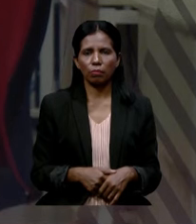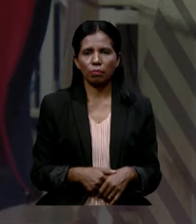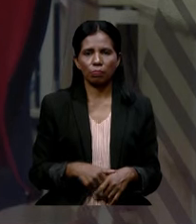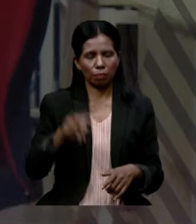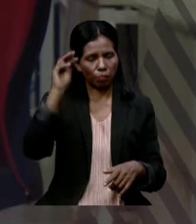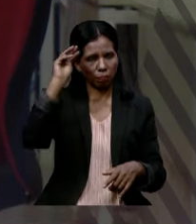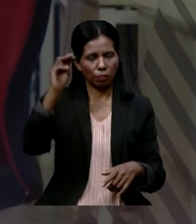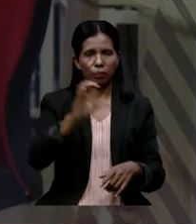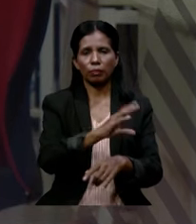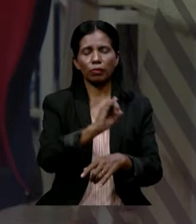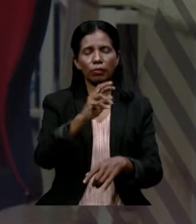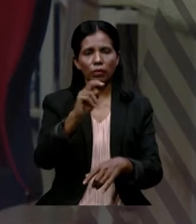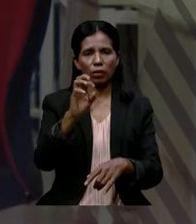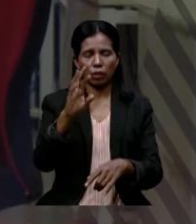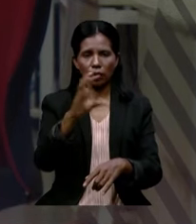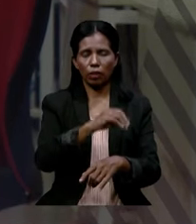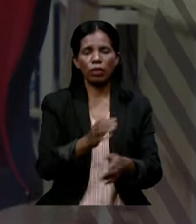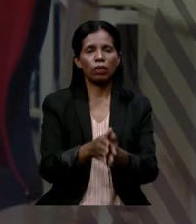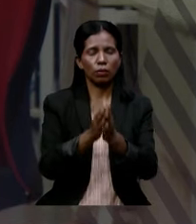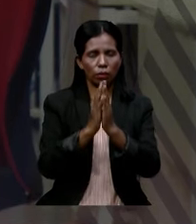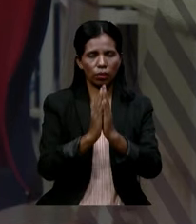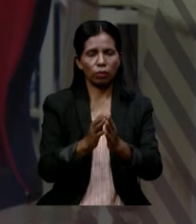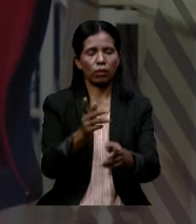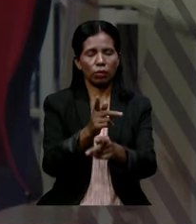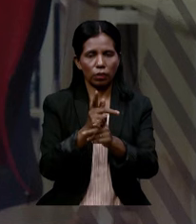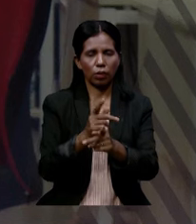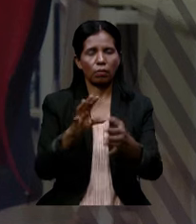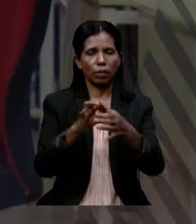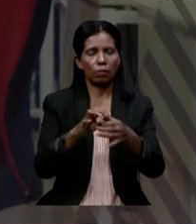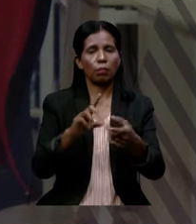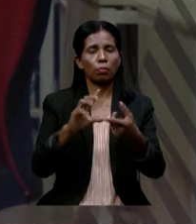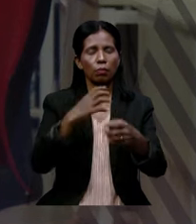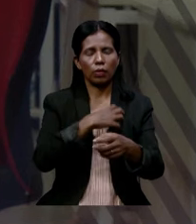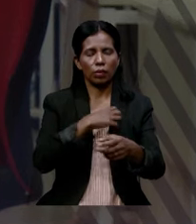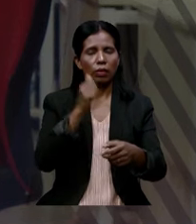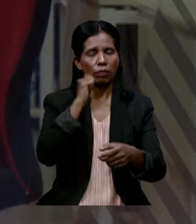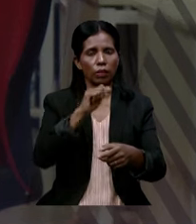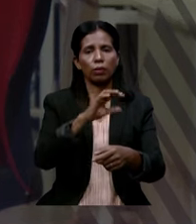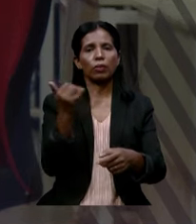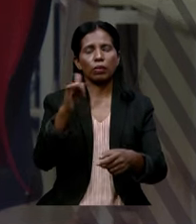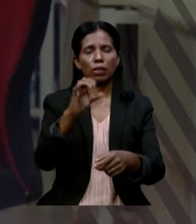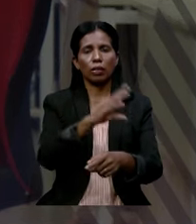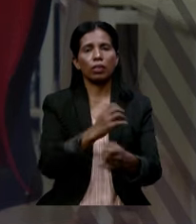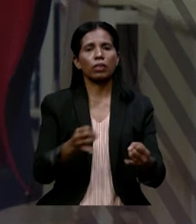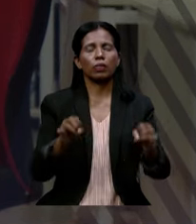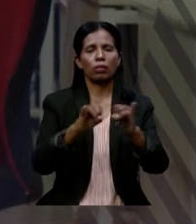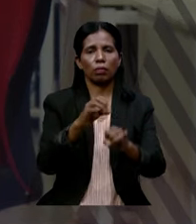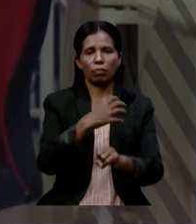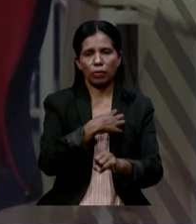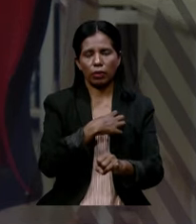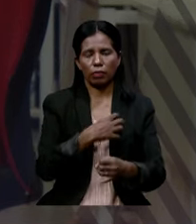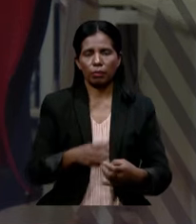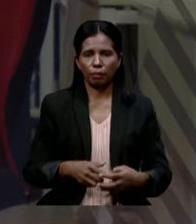Ministro do Interior russo comando-geral ato protese membro polícia feito sire ihe instituição penitele.